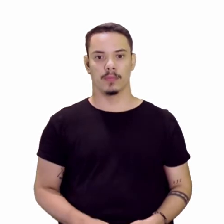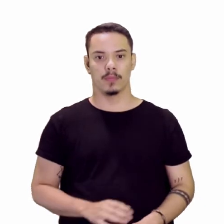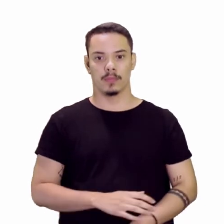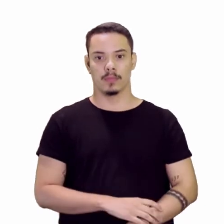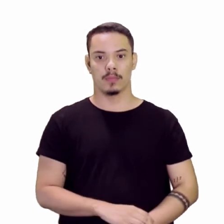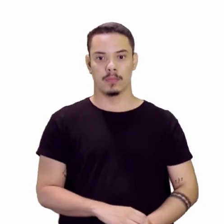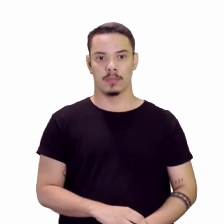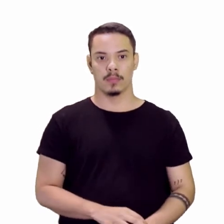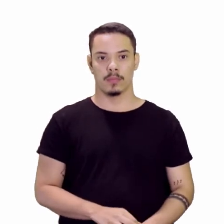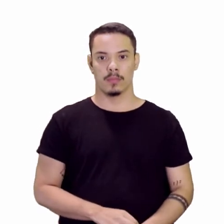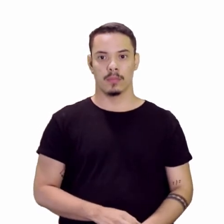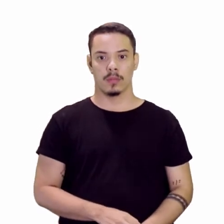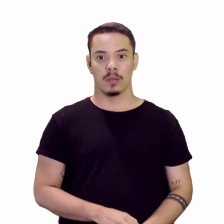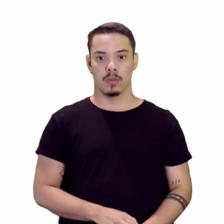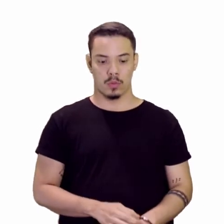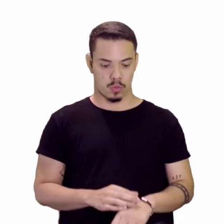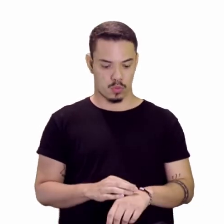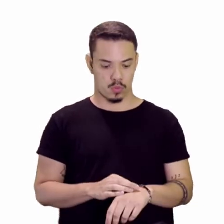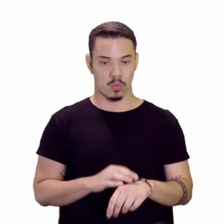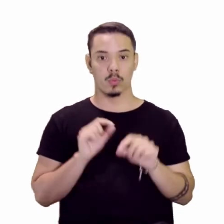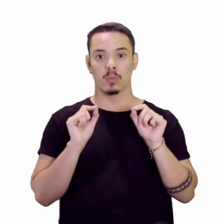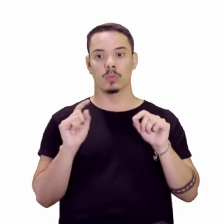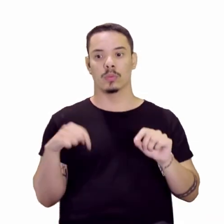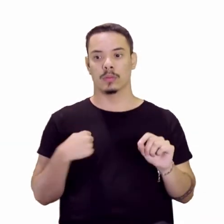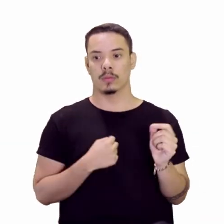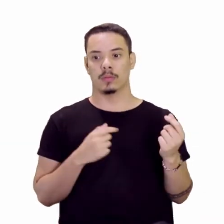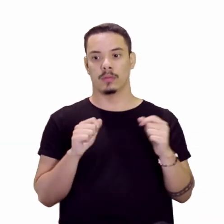caso aqui, olha só o que nós vamos ter.